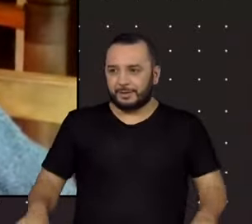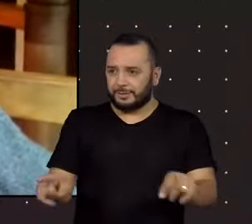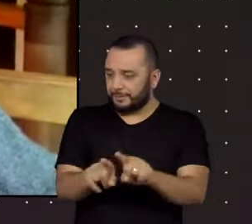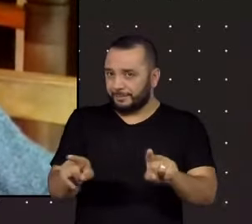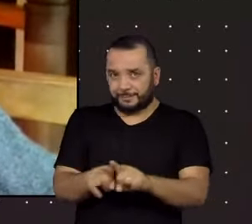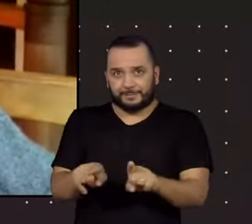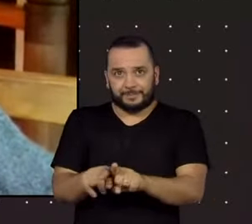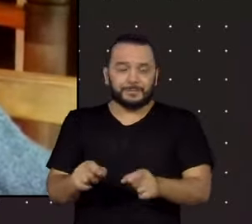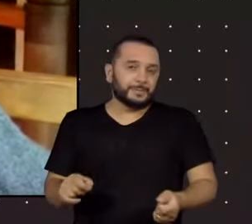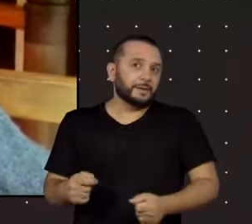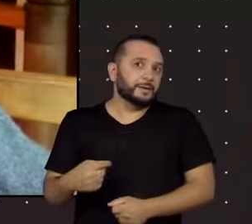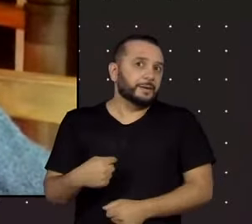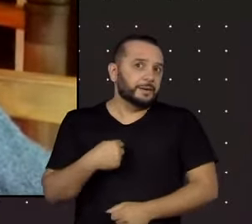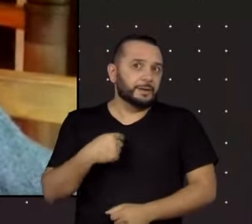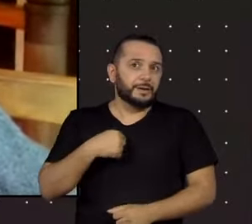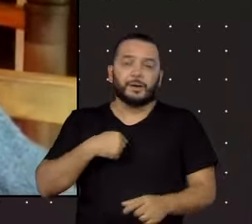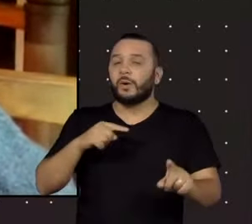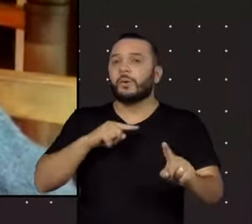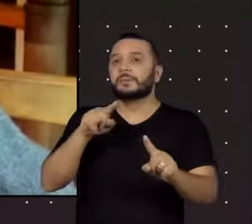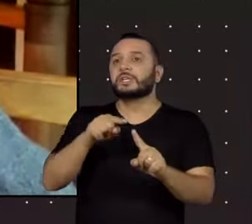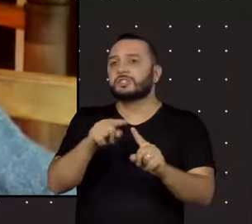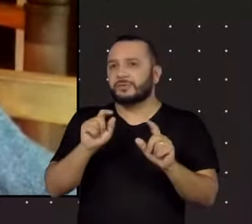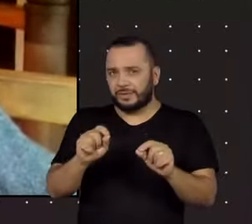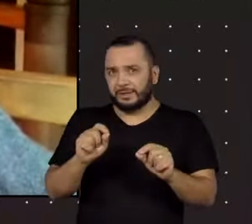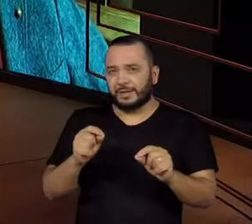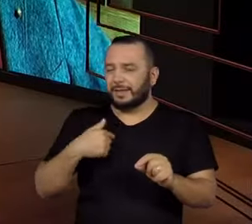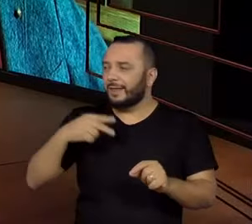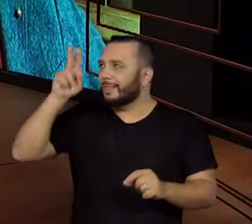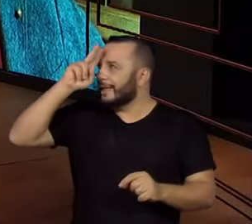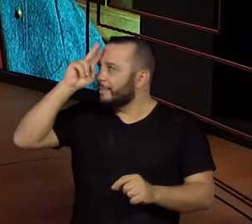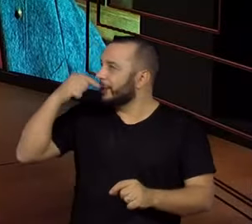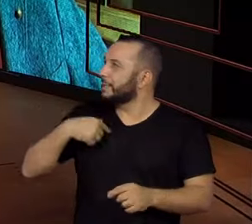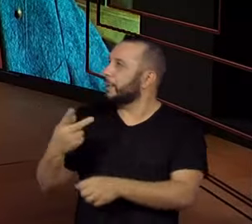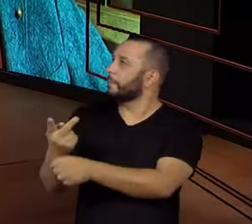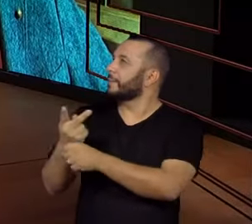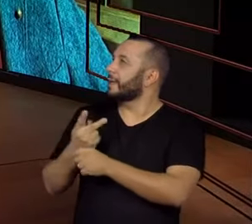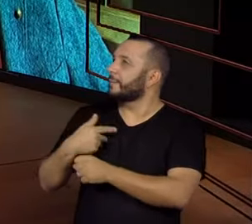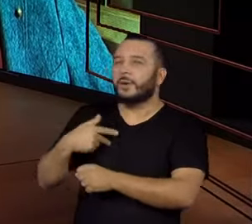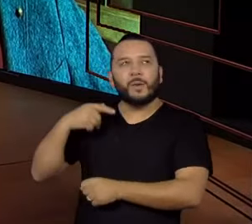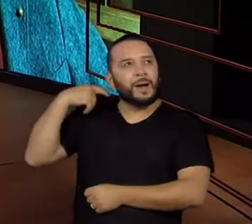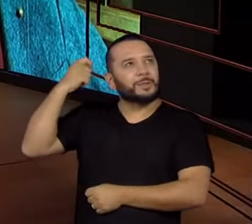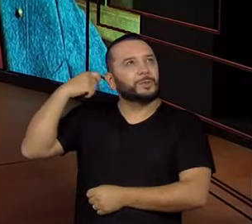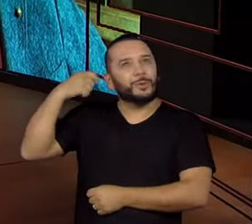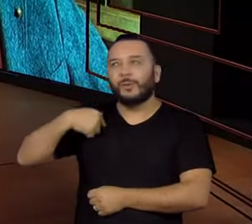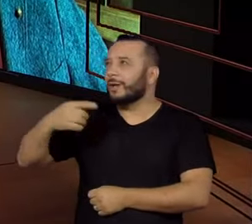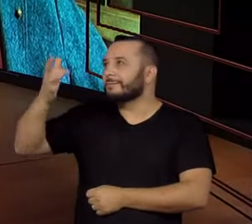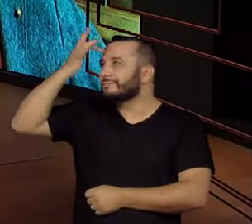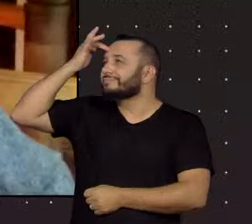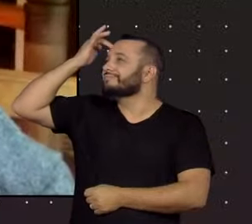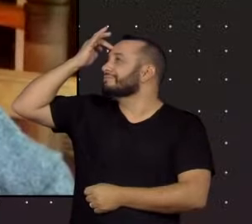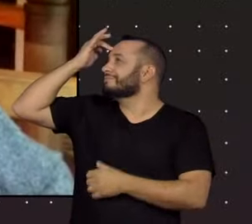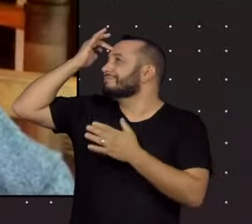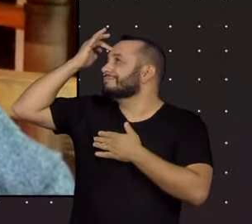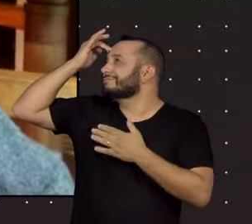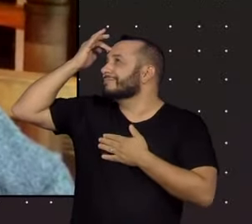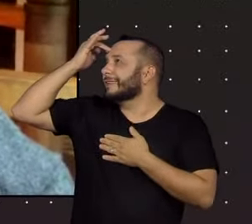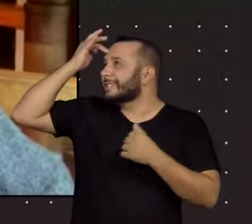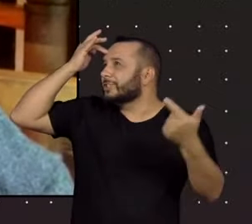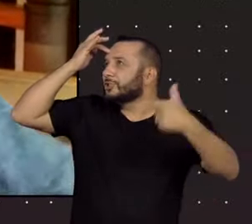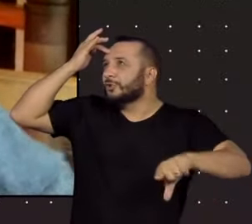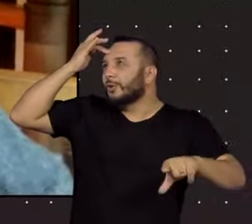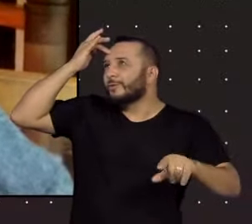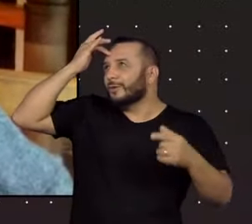esse meu objetivo de guardar aquela lembrança de um prêmio como ator que não estava previsto no meu currículo, não.